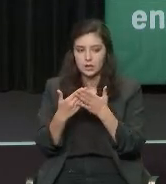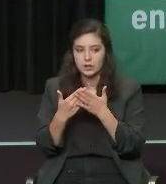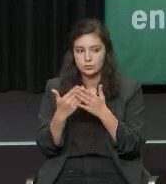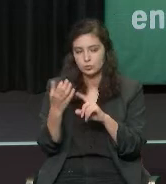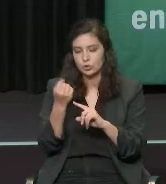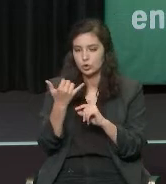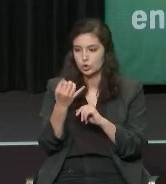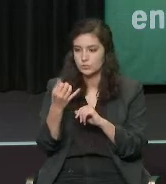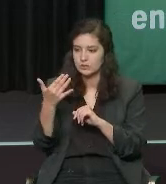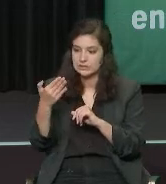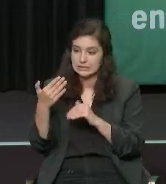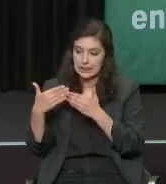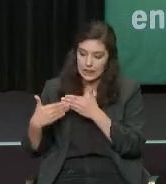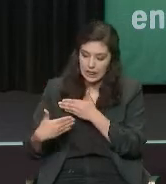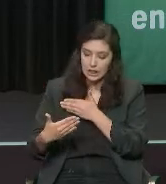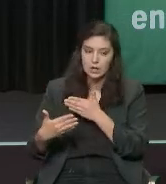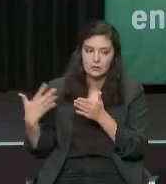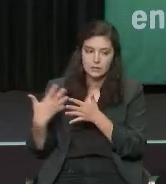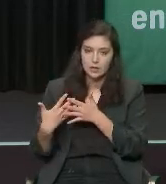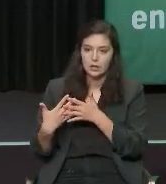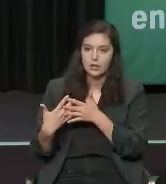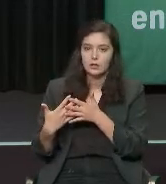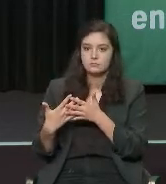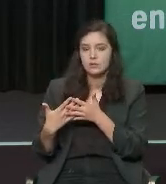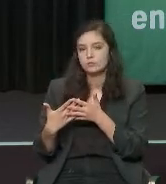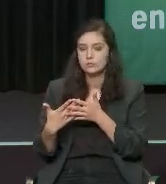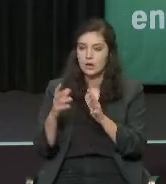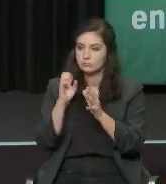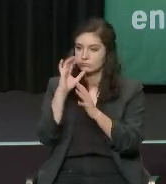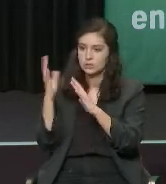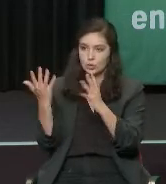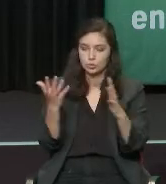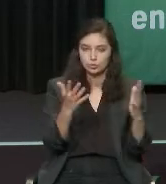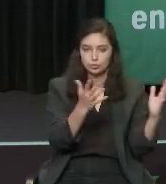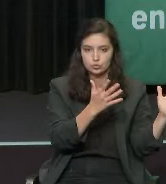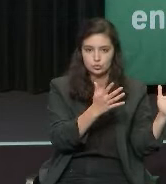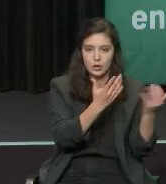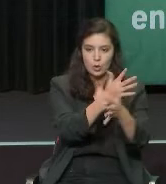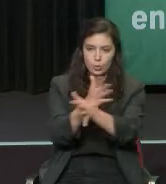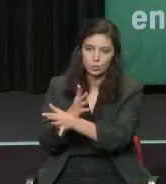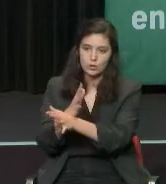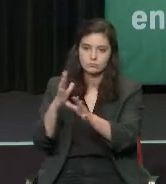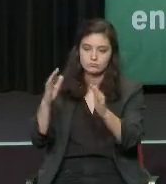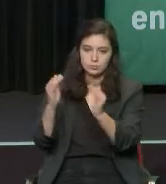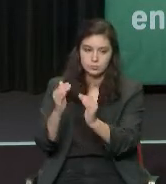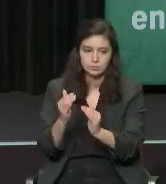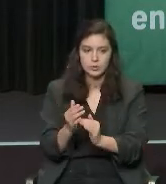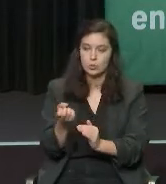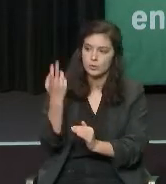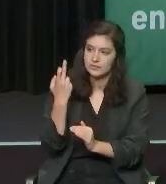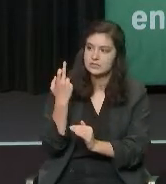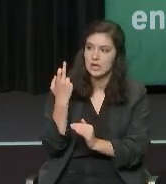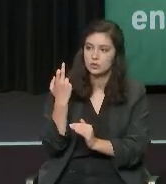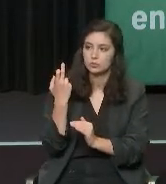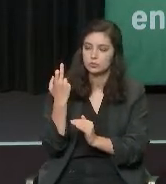que de 2017 para cá a proporção da área arborizada fosse decrescendo, tendo-se o ano passado sido o ano em que houve